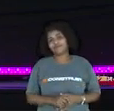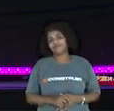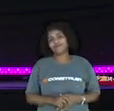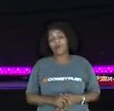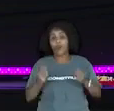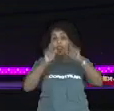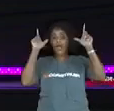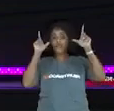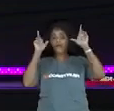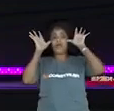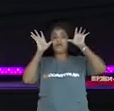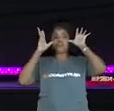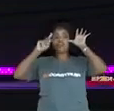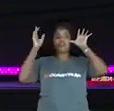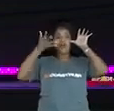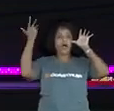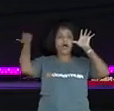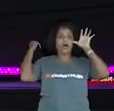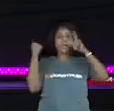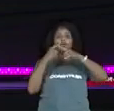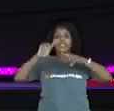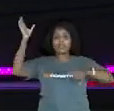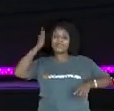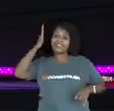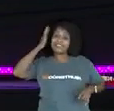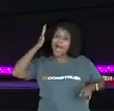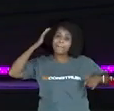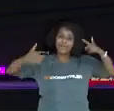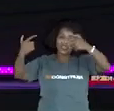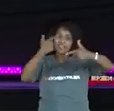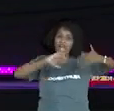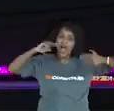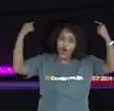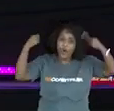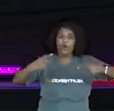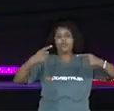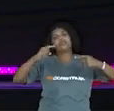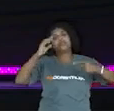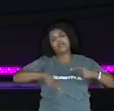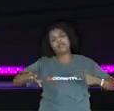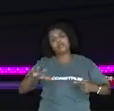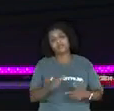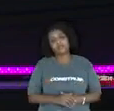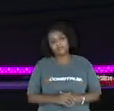é o alerta já tava aqui porque Deus já sabia da guerra contra criança